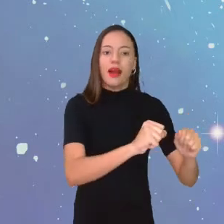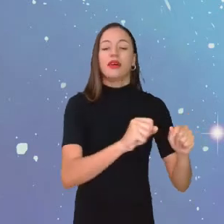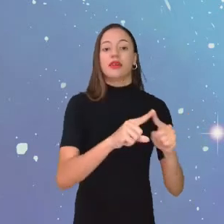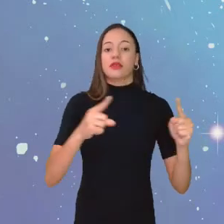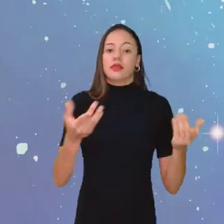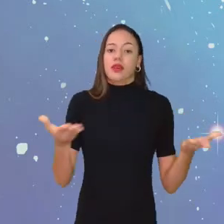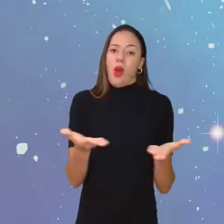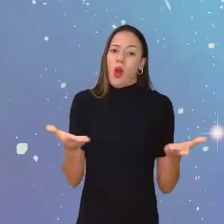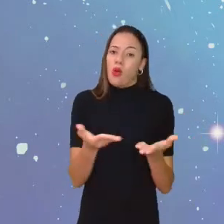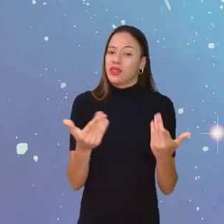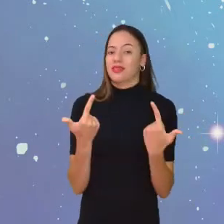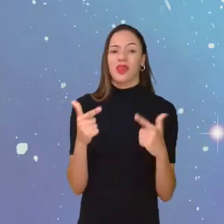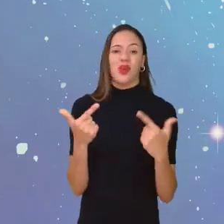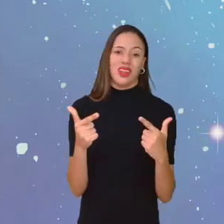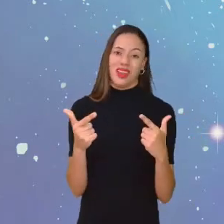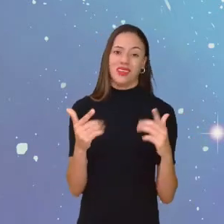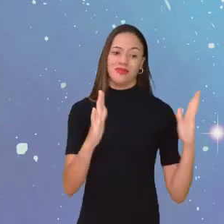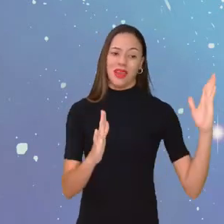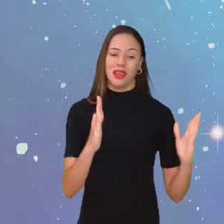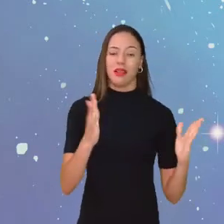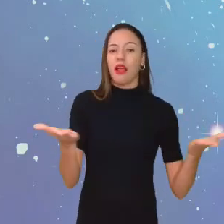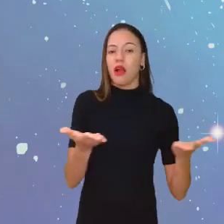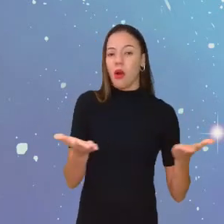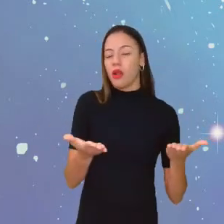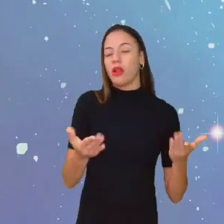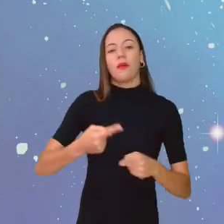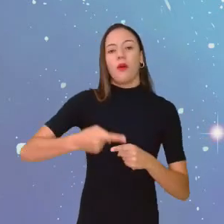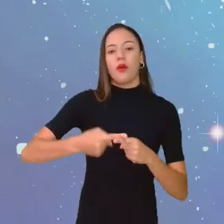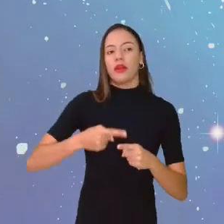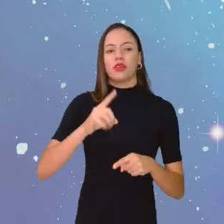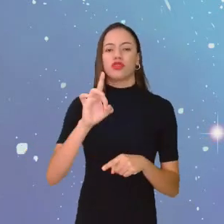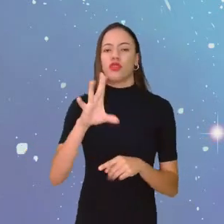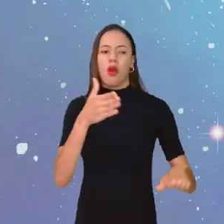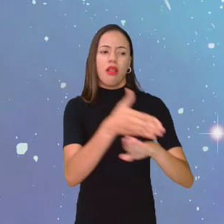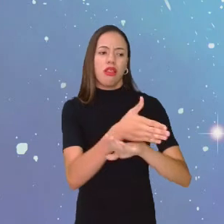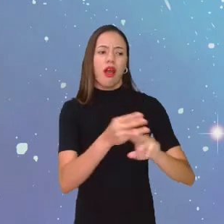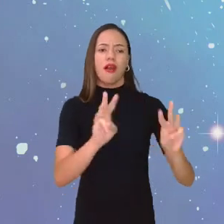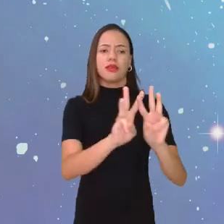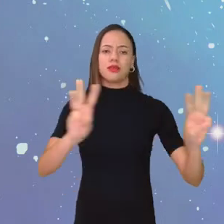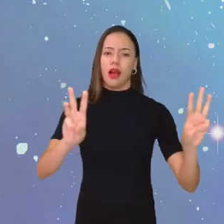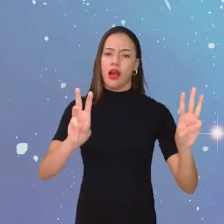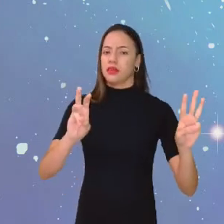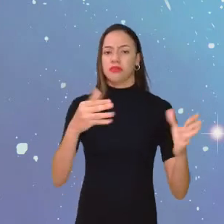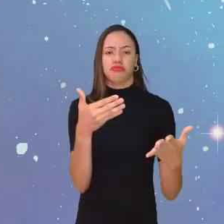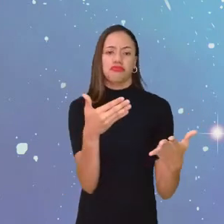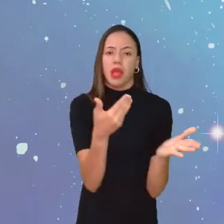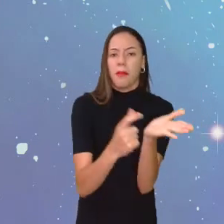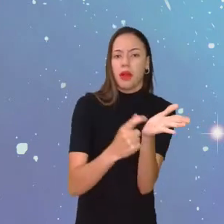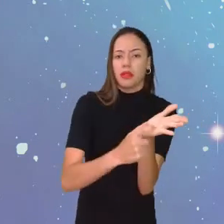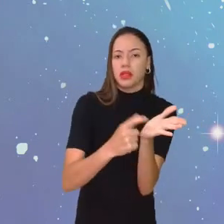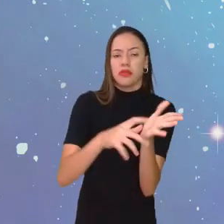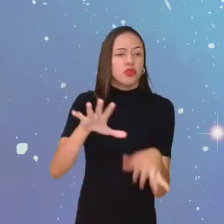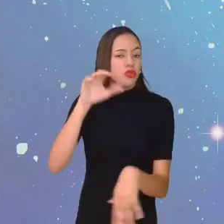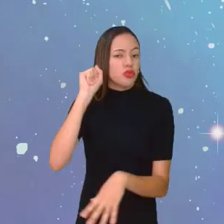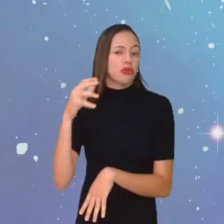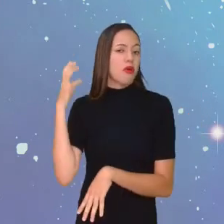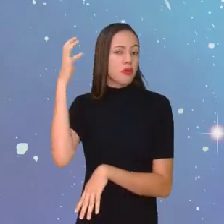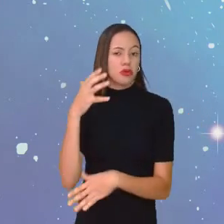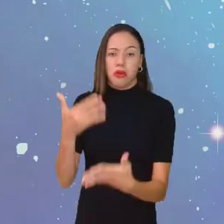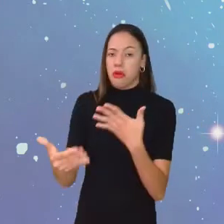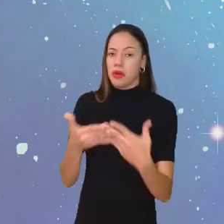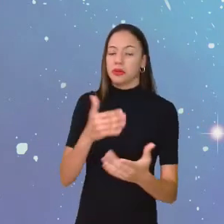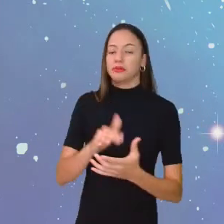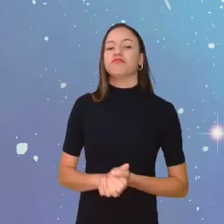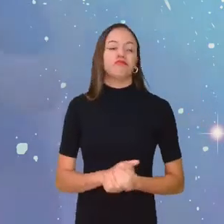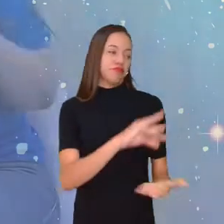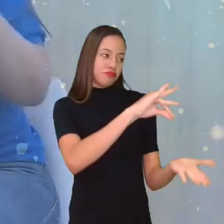essas gerações já não tem tanto isso não, né, Carla? É só ir lá e em algum site, algum dispositivo, algum aplicativo e sai ouvindo música, não é É isso? verdade. E as